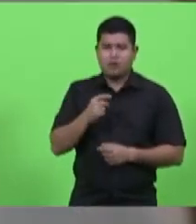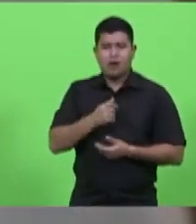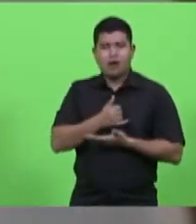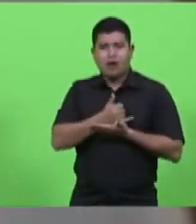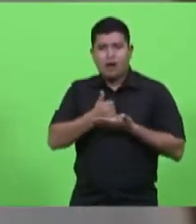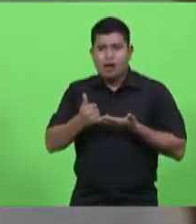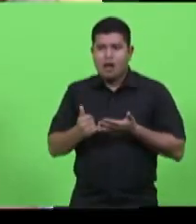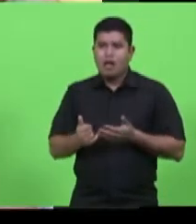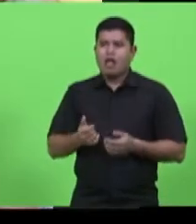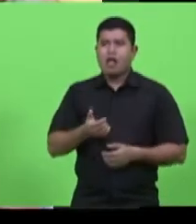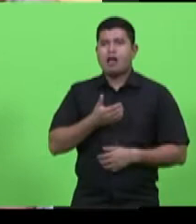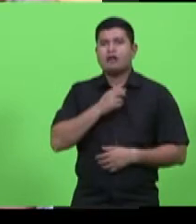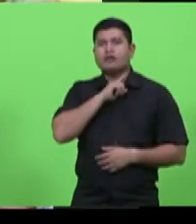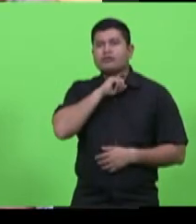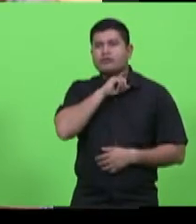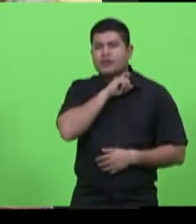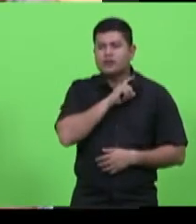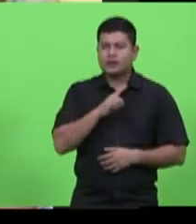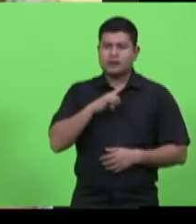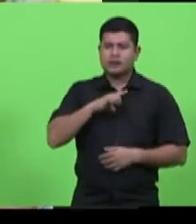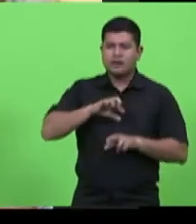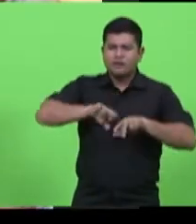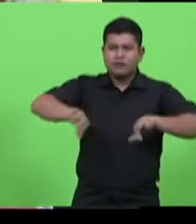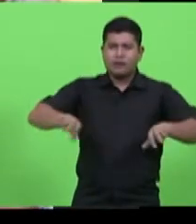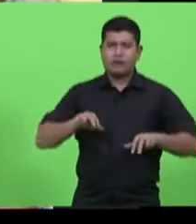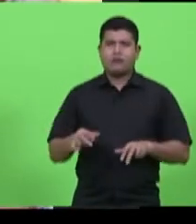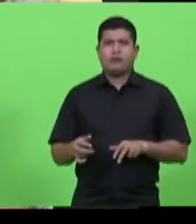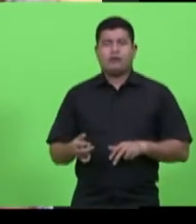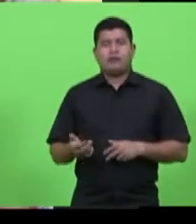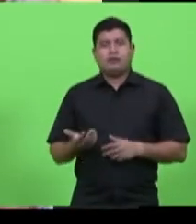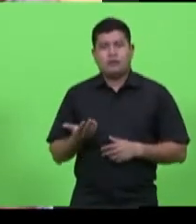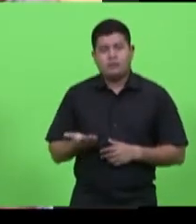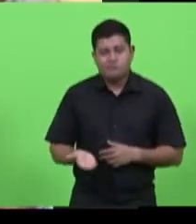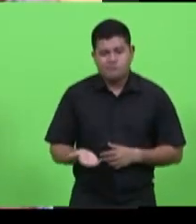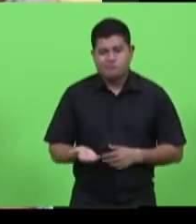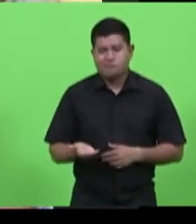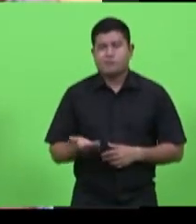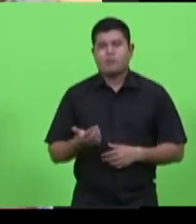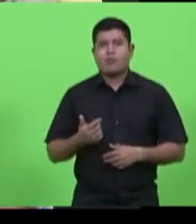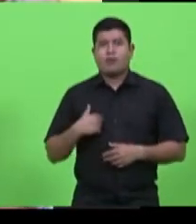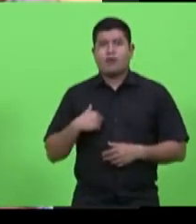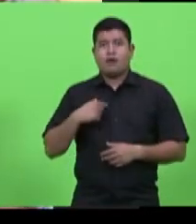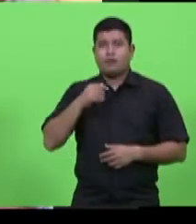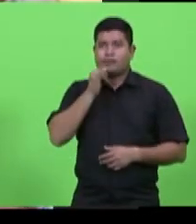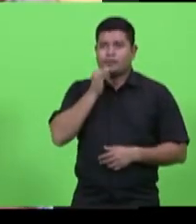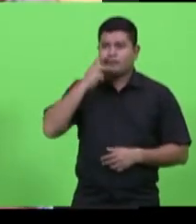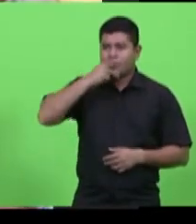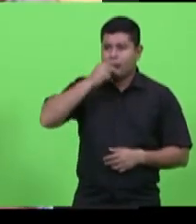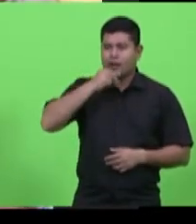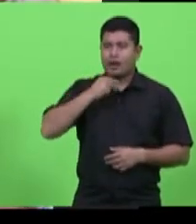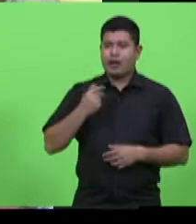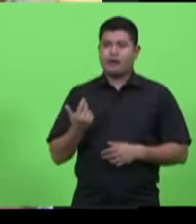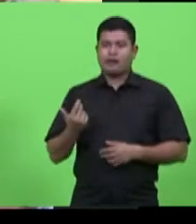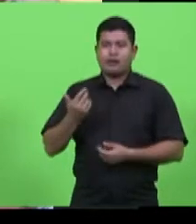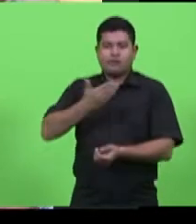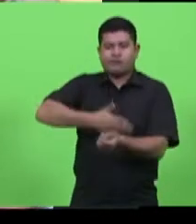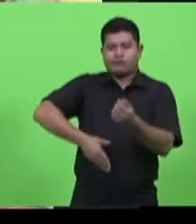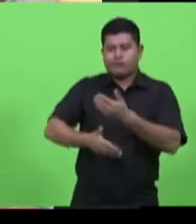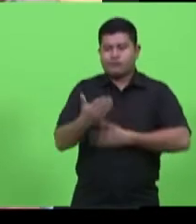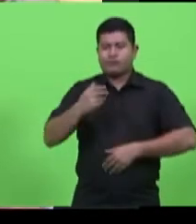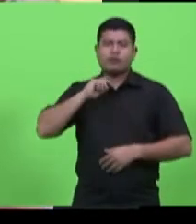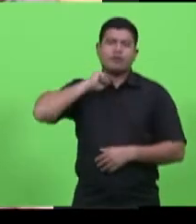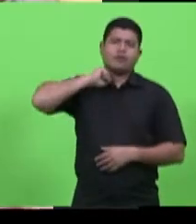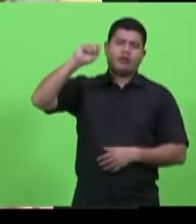né? A igreja faz um trabalho muito especial, né? O Kennedy trabalha muito sobre o suicídio, automutilação.